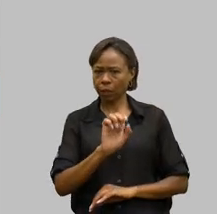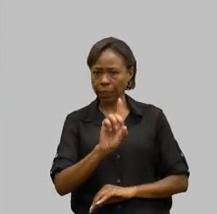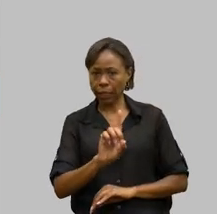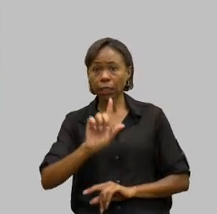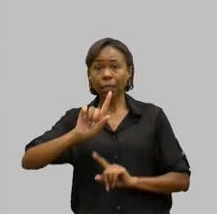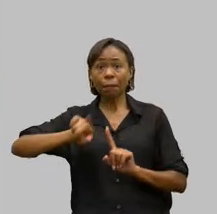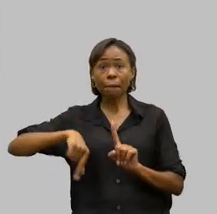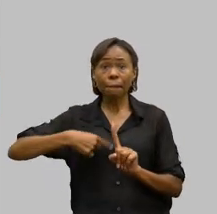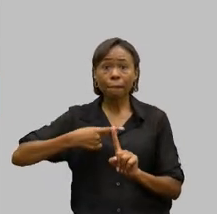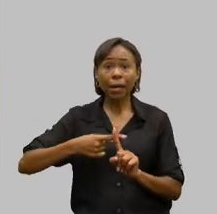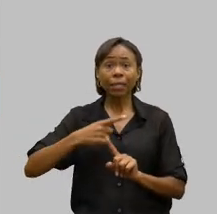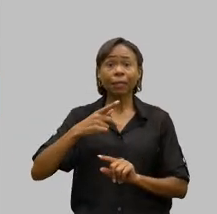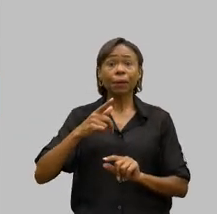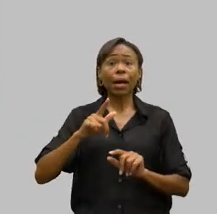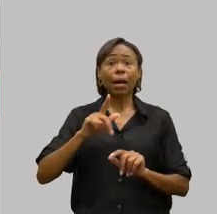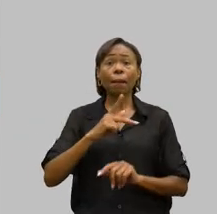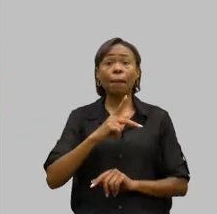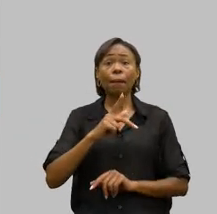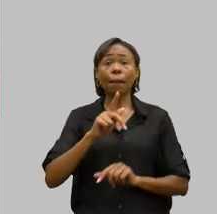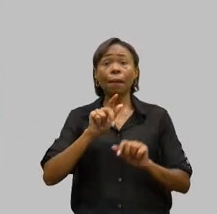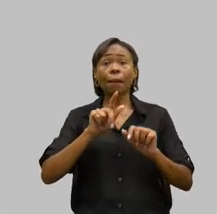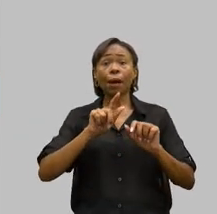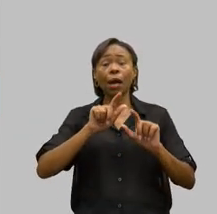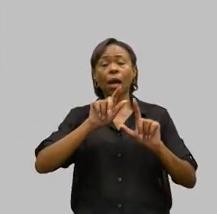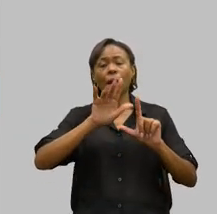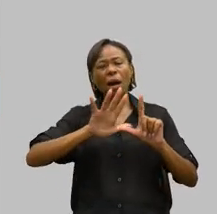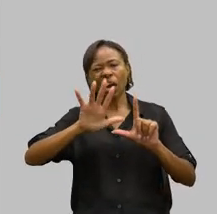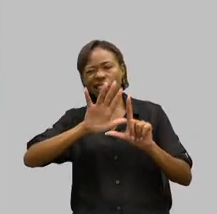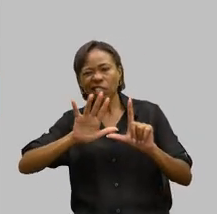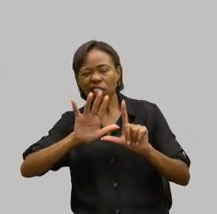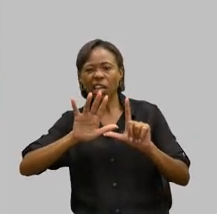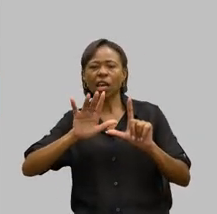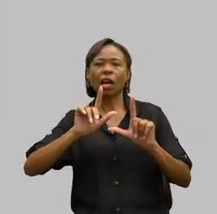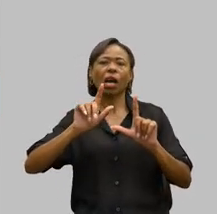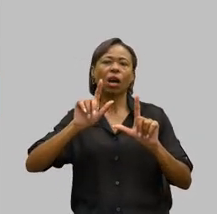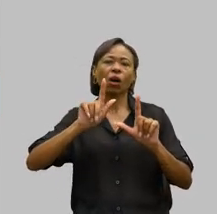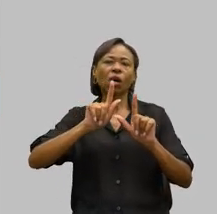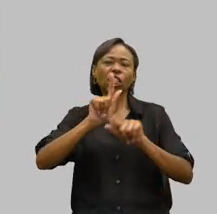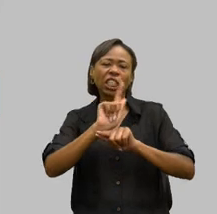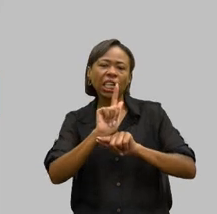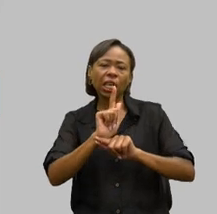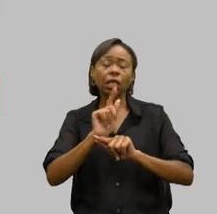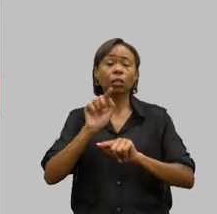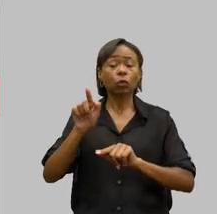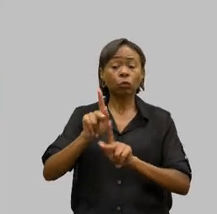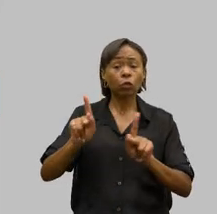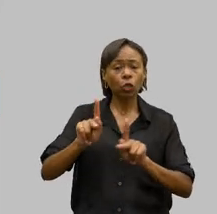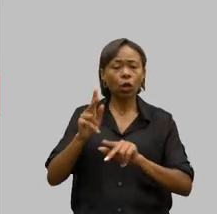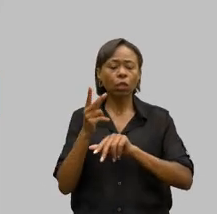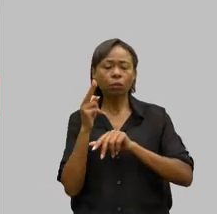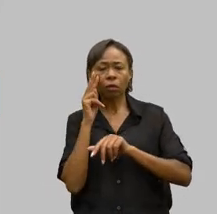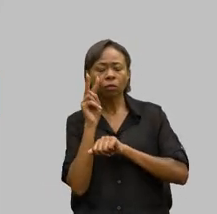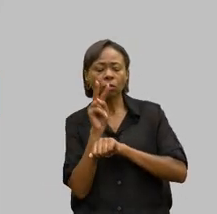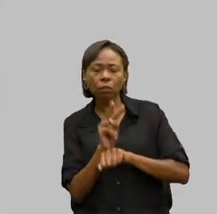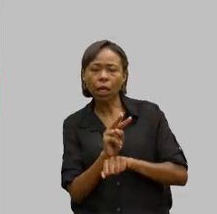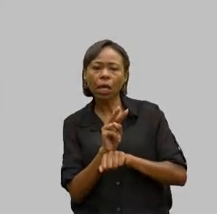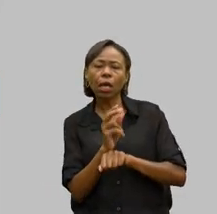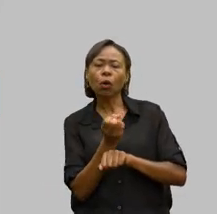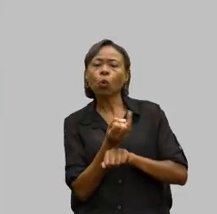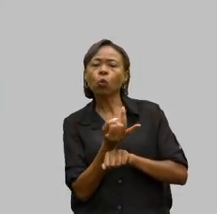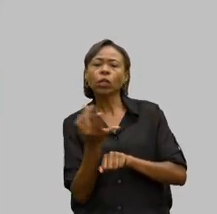gerenciais para que os professores possam acompanhar os dados das suas classes, das suas